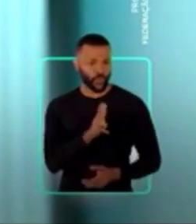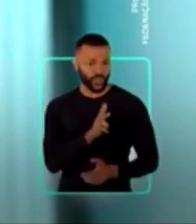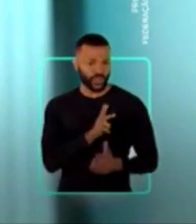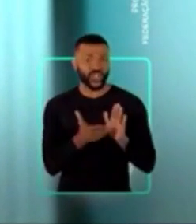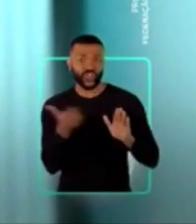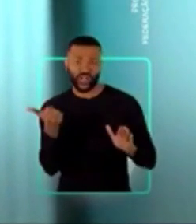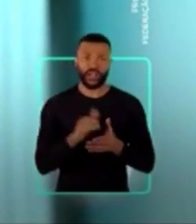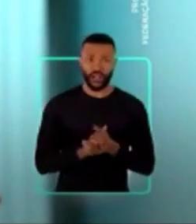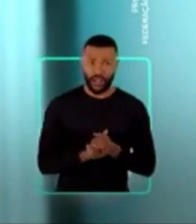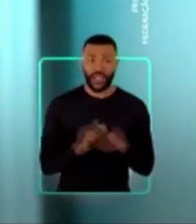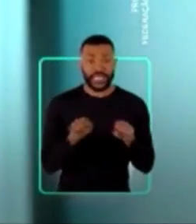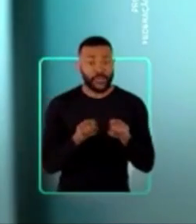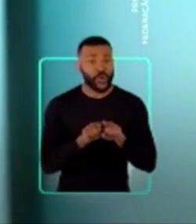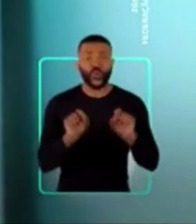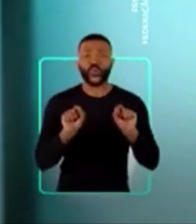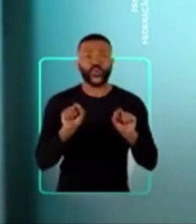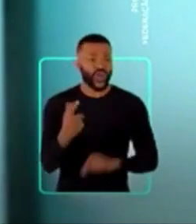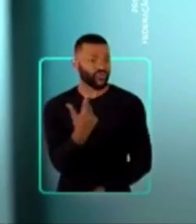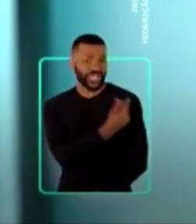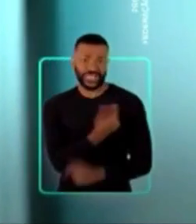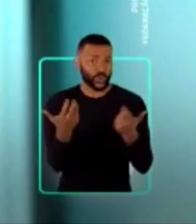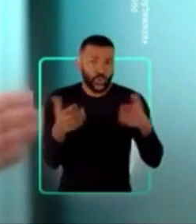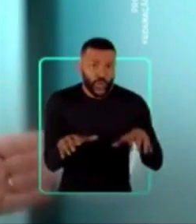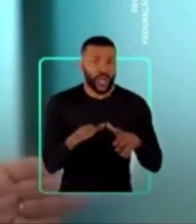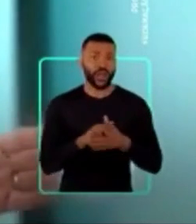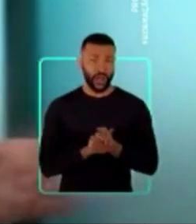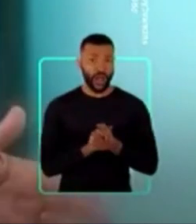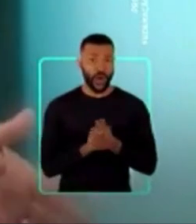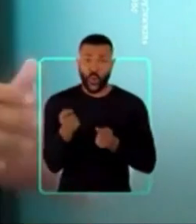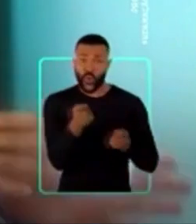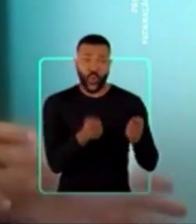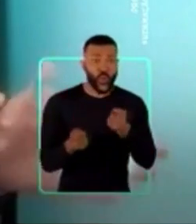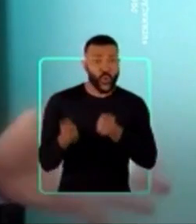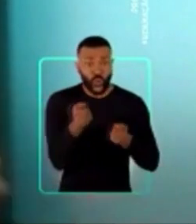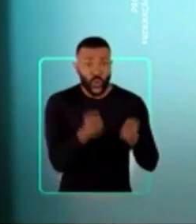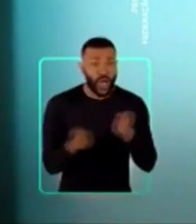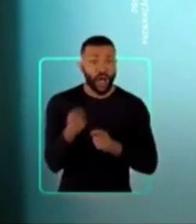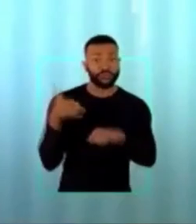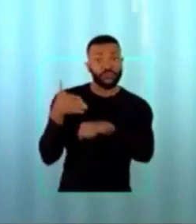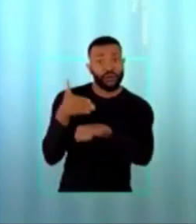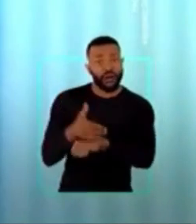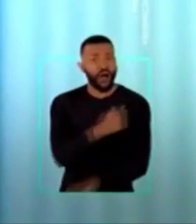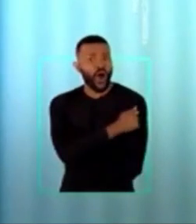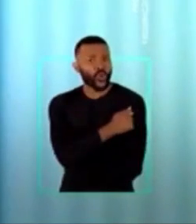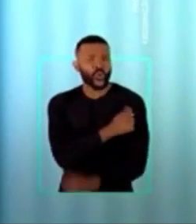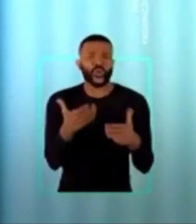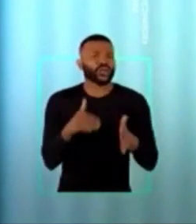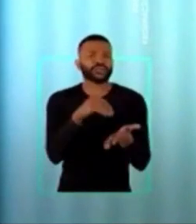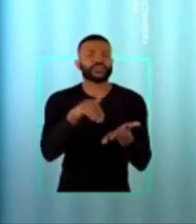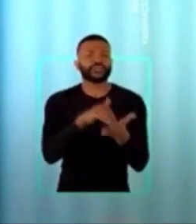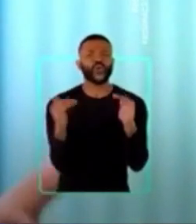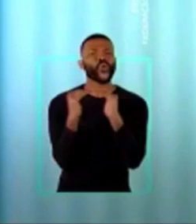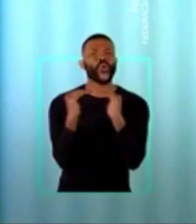do policial. Você quer desobrigar a vacinação. Você não quer controlar a frequência escolar. Qual é o tipo de secretário